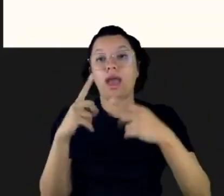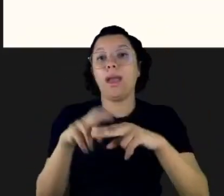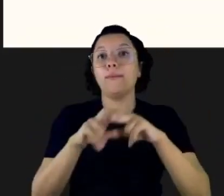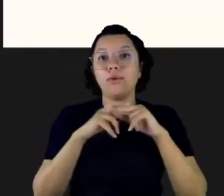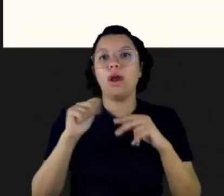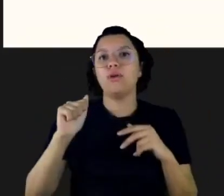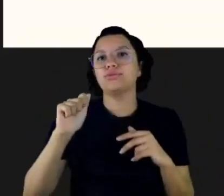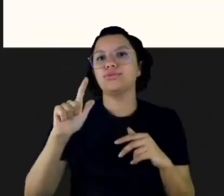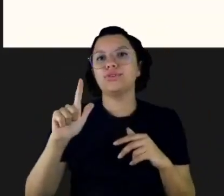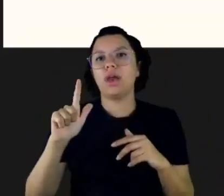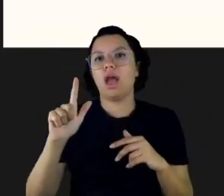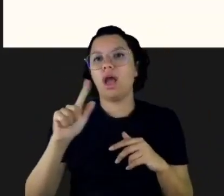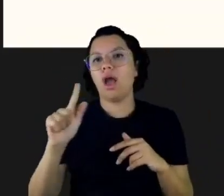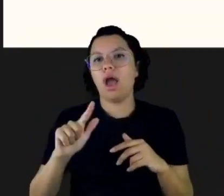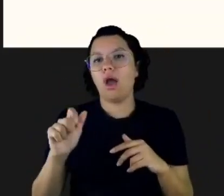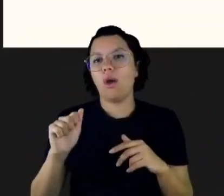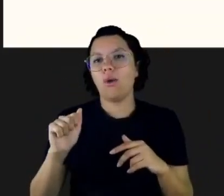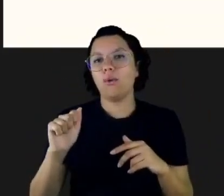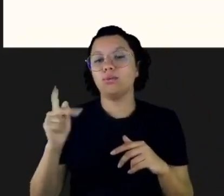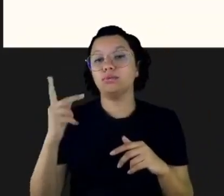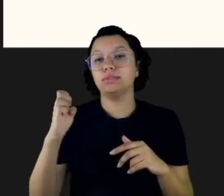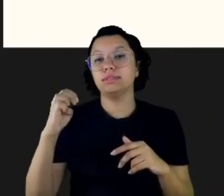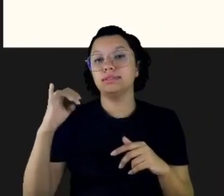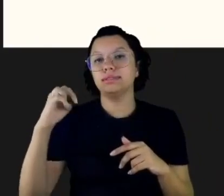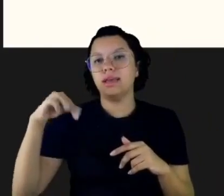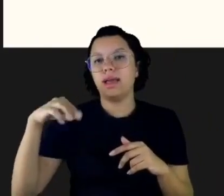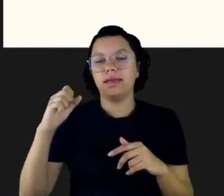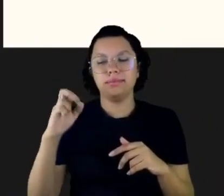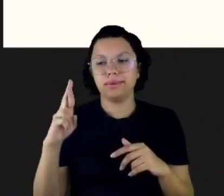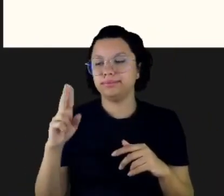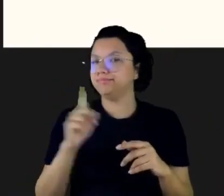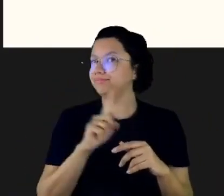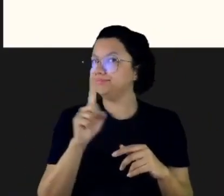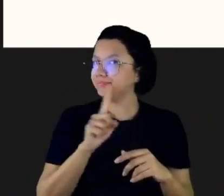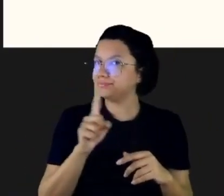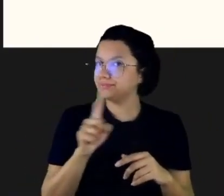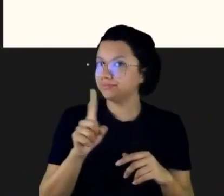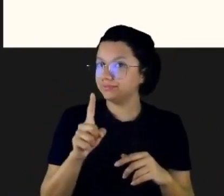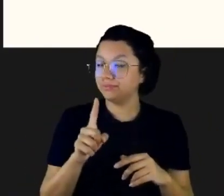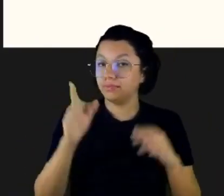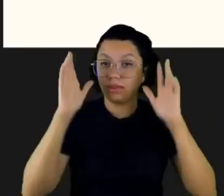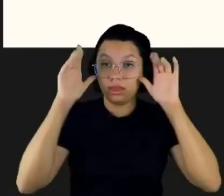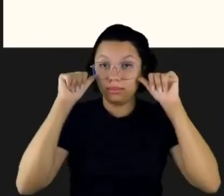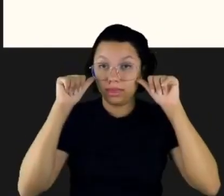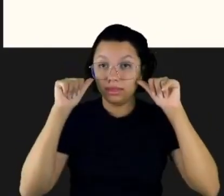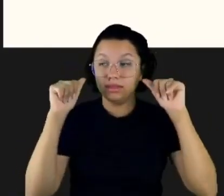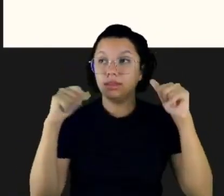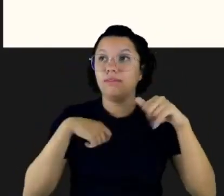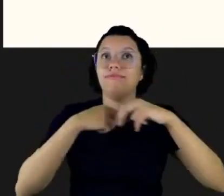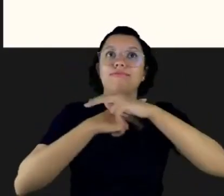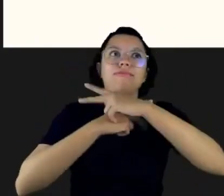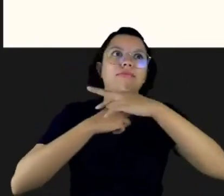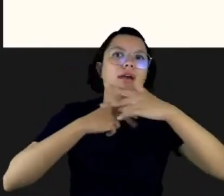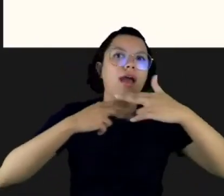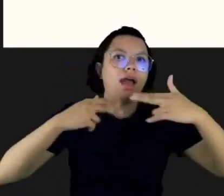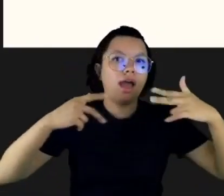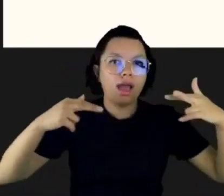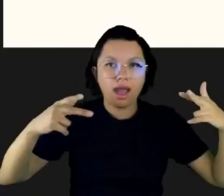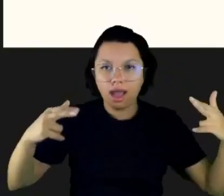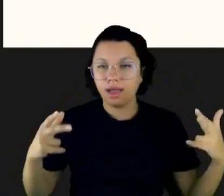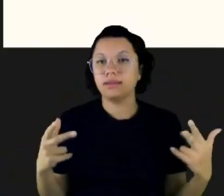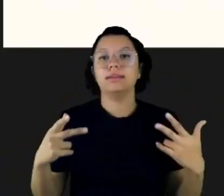mesma coisa, porque demência envolve diversas doenças. Demência é um sintoma de